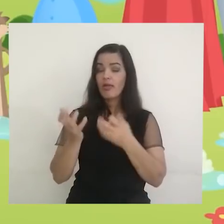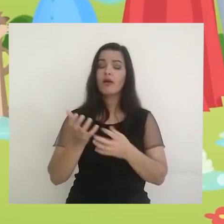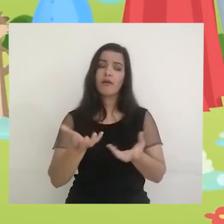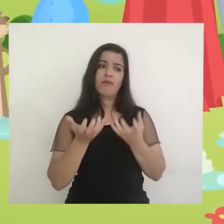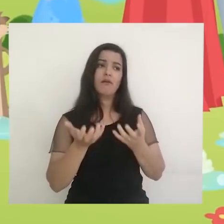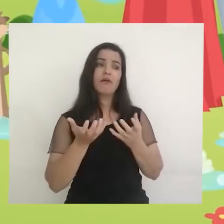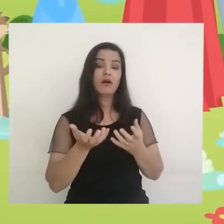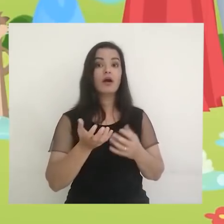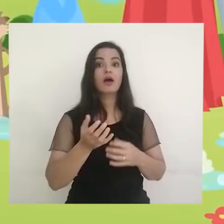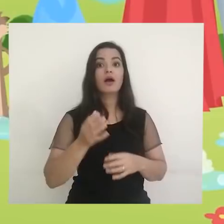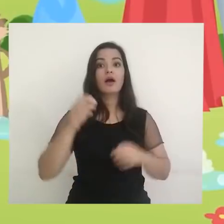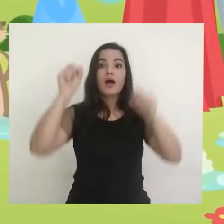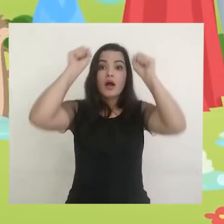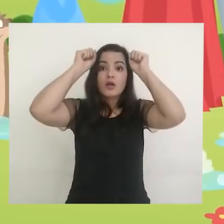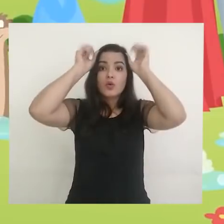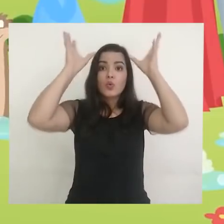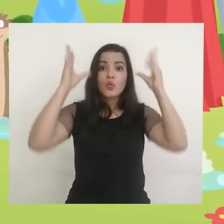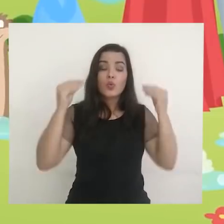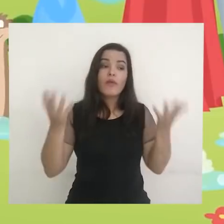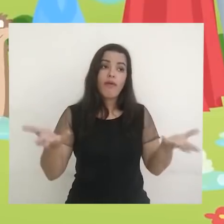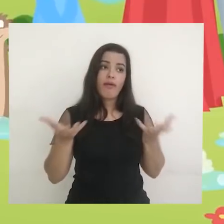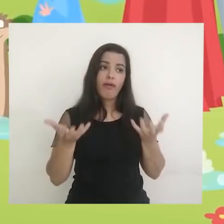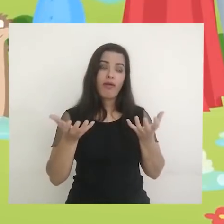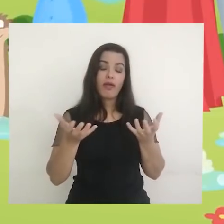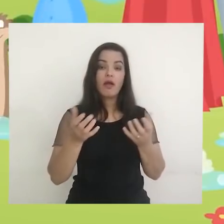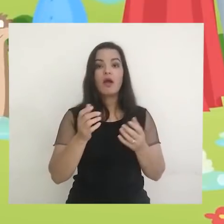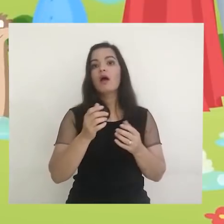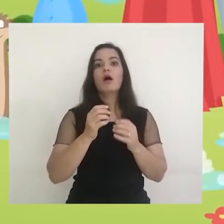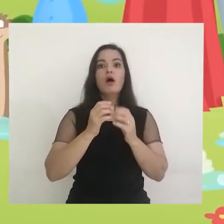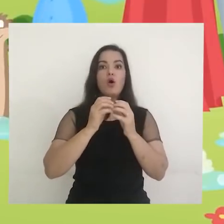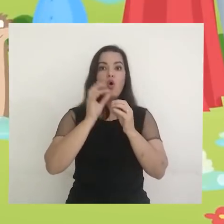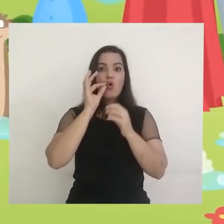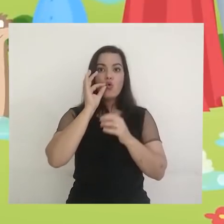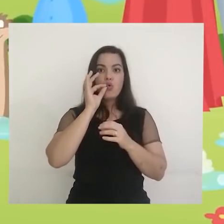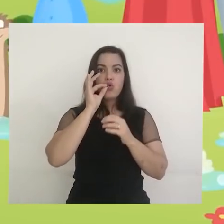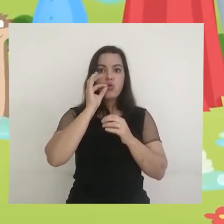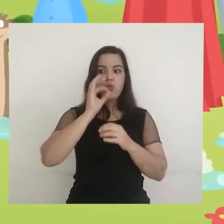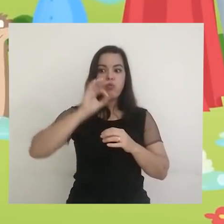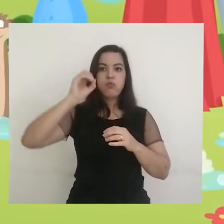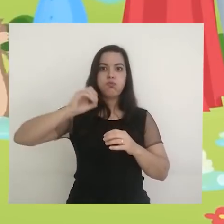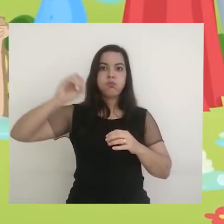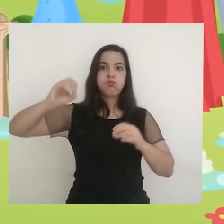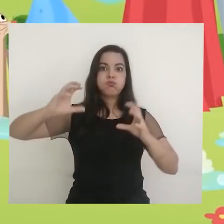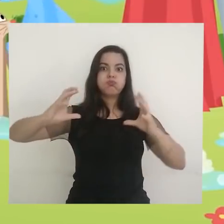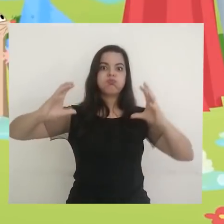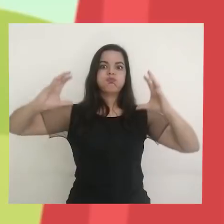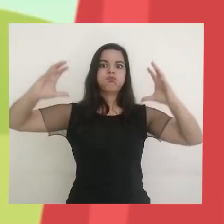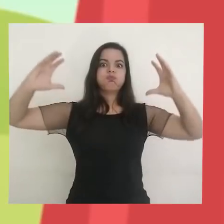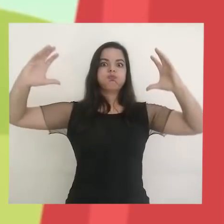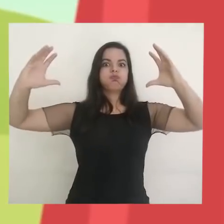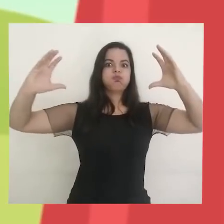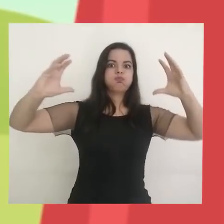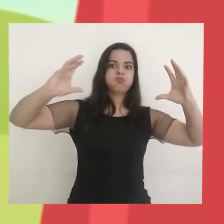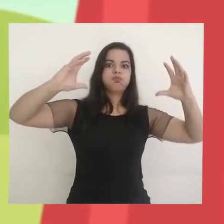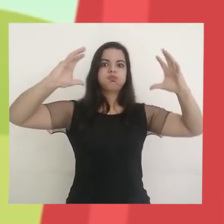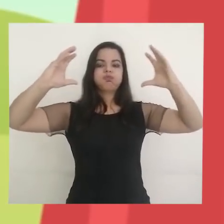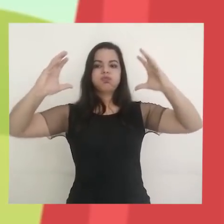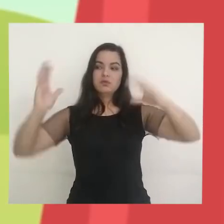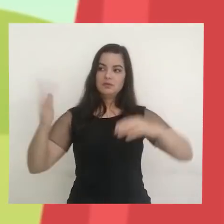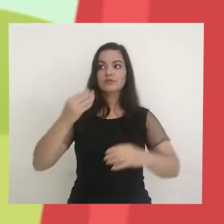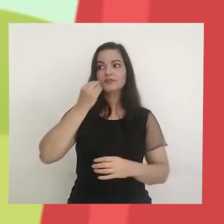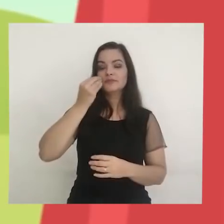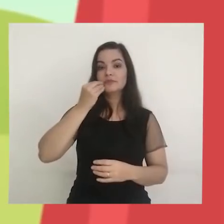uma bolha bem grande. Ah, legal! Então vamos fazer uma bolha gigante. Não vai estourar ela,